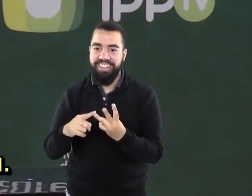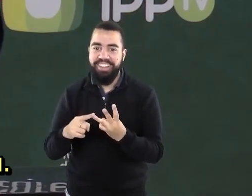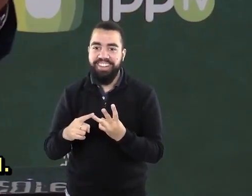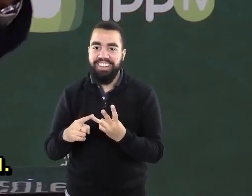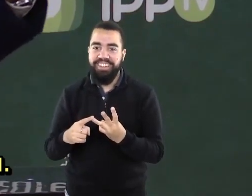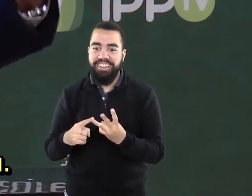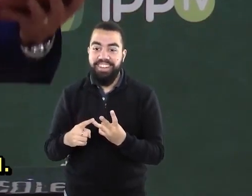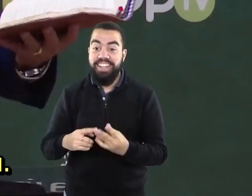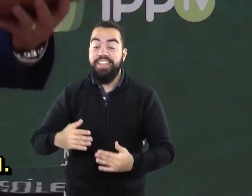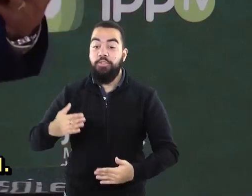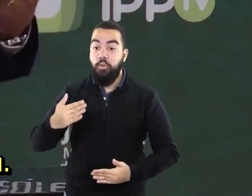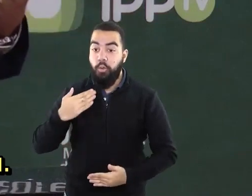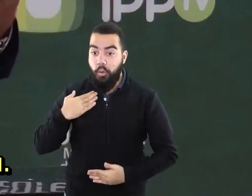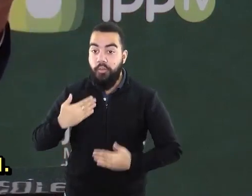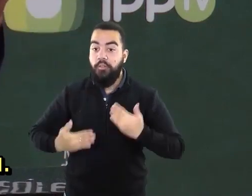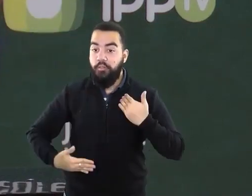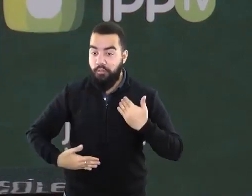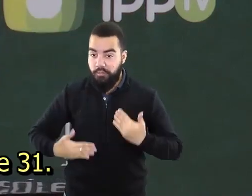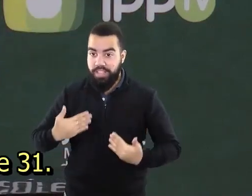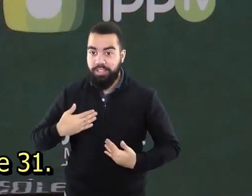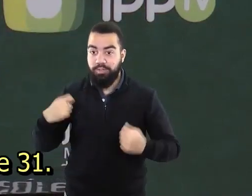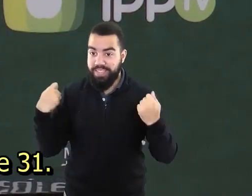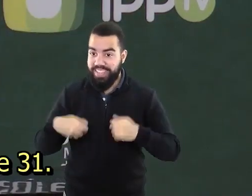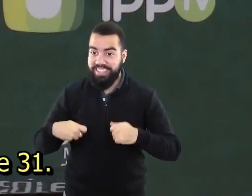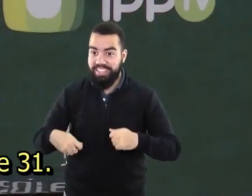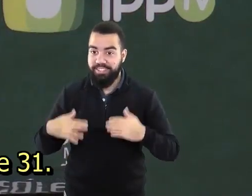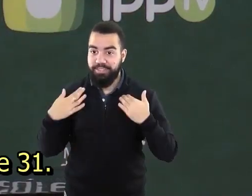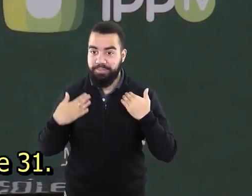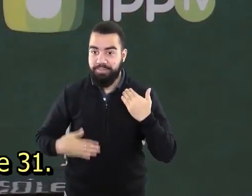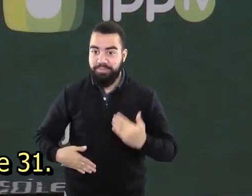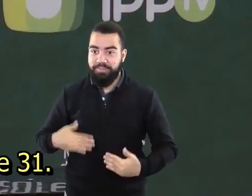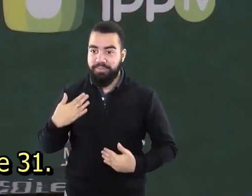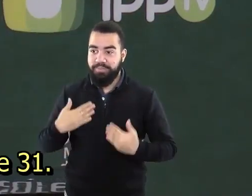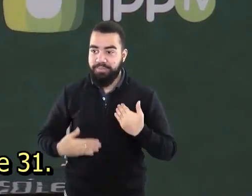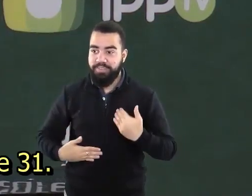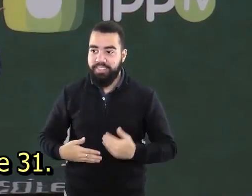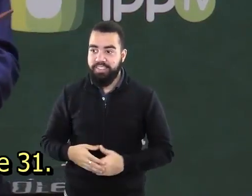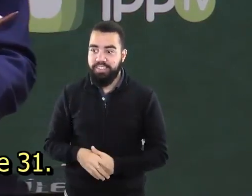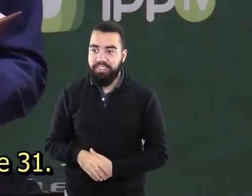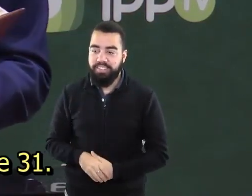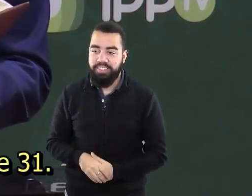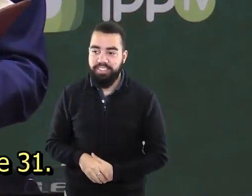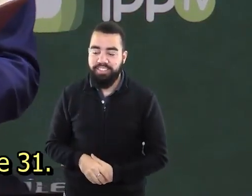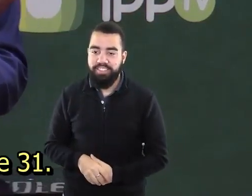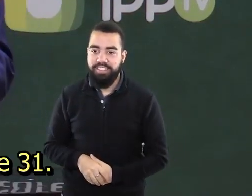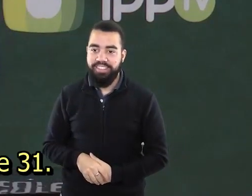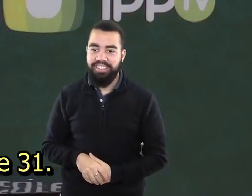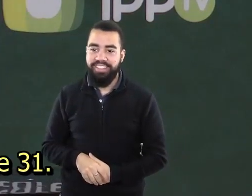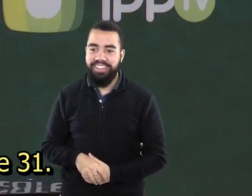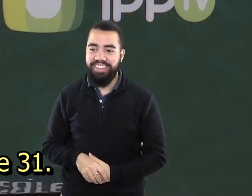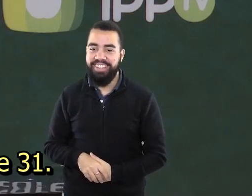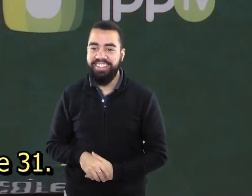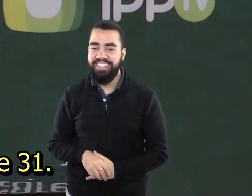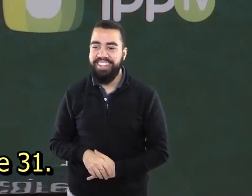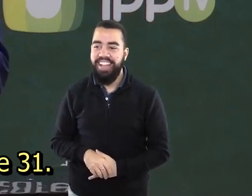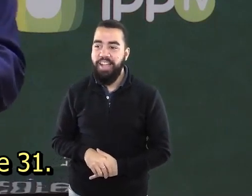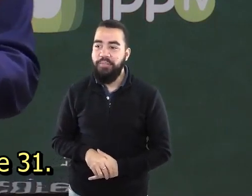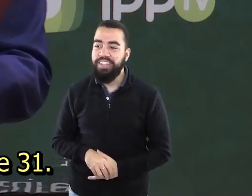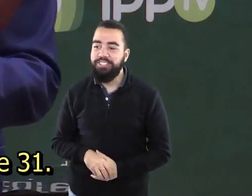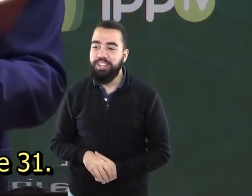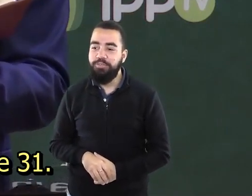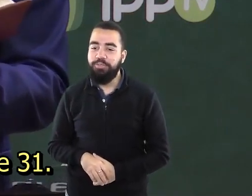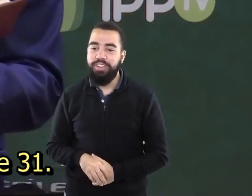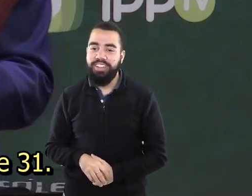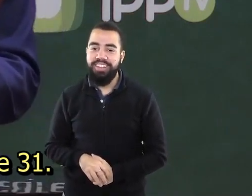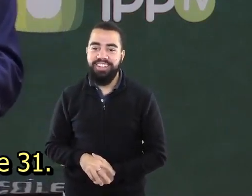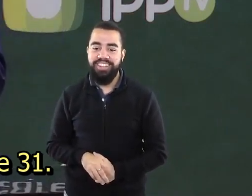Atende às necessidades físicas da esposa. E olha comigo o que está escrito aí nos versos